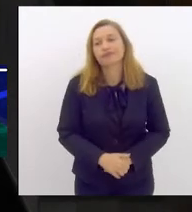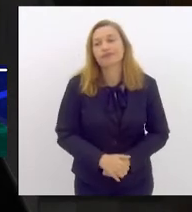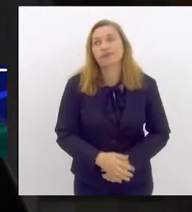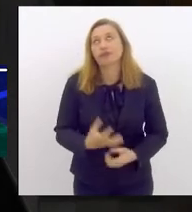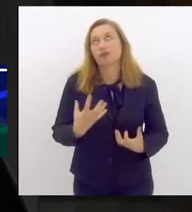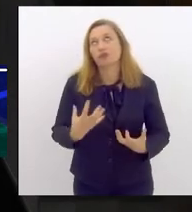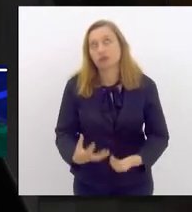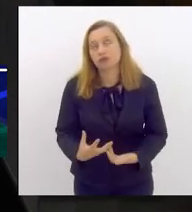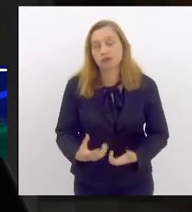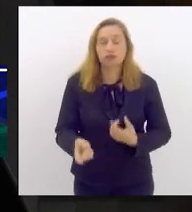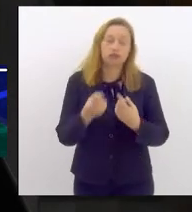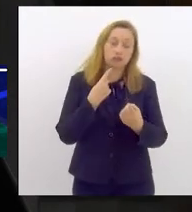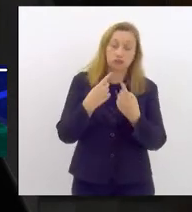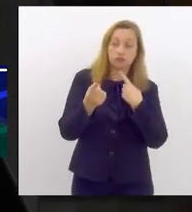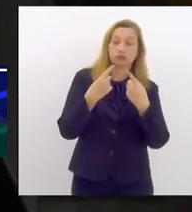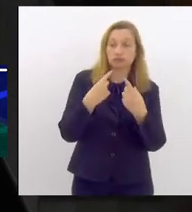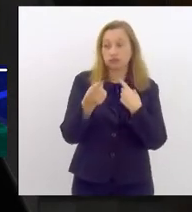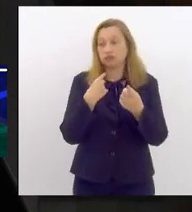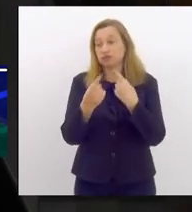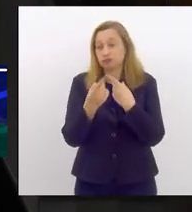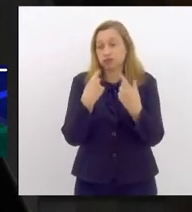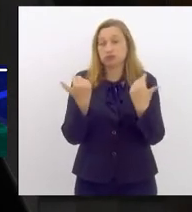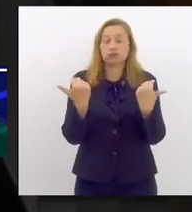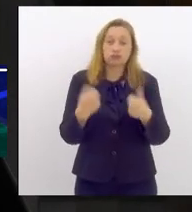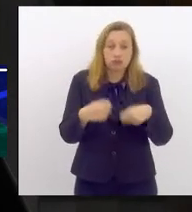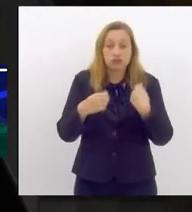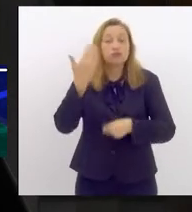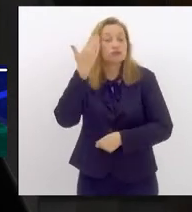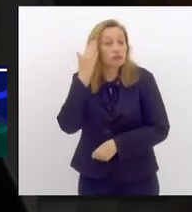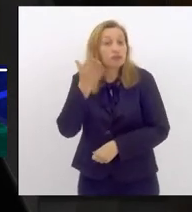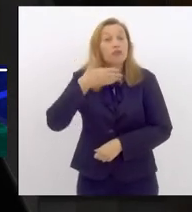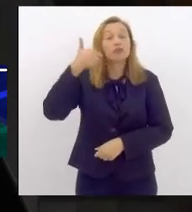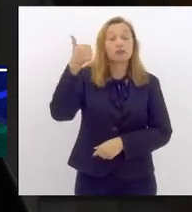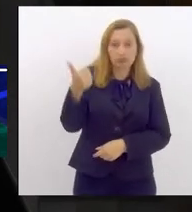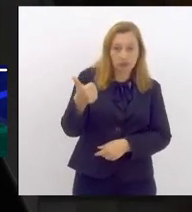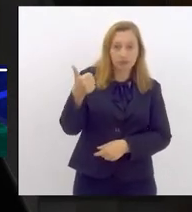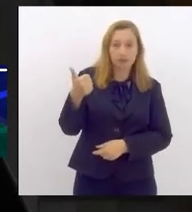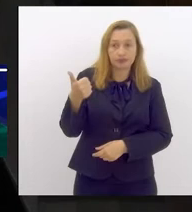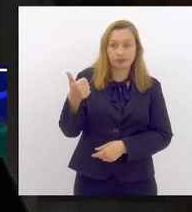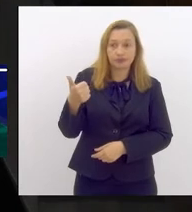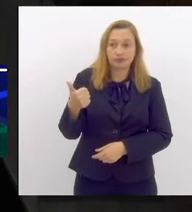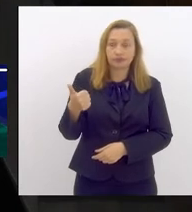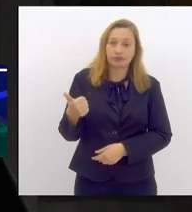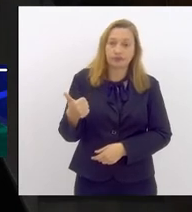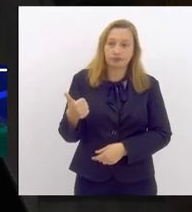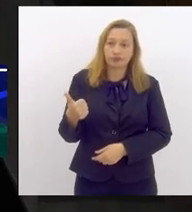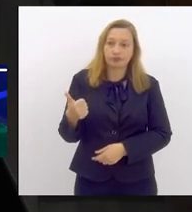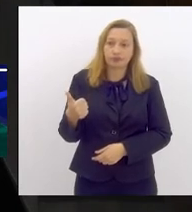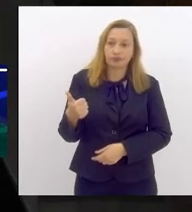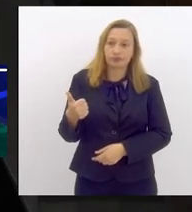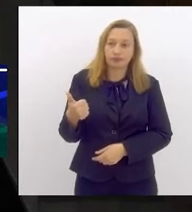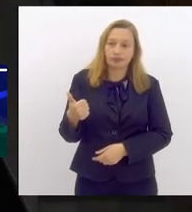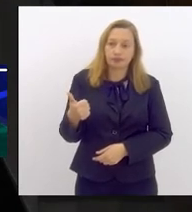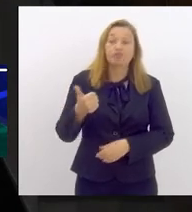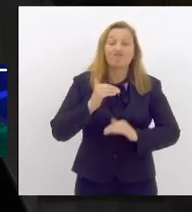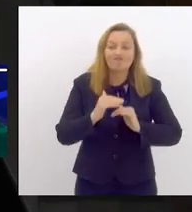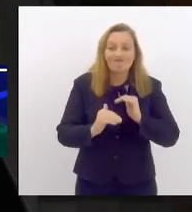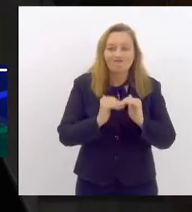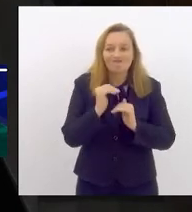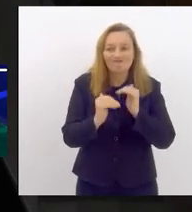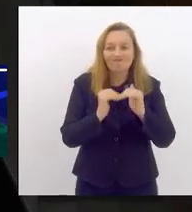cansado de debater que é preciso entender melhor as matrizes desse